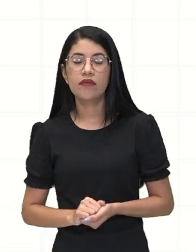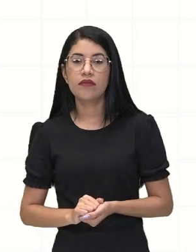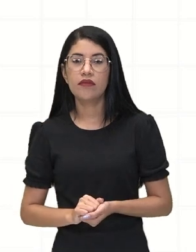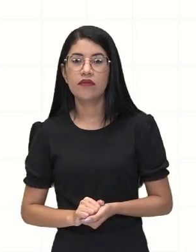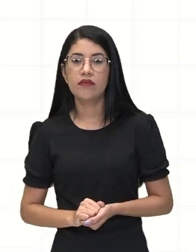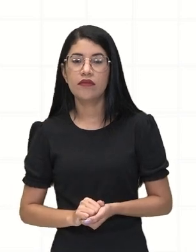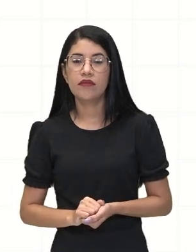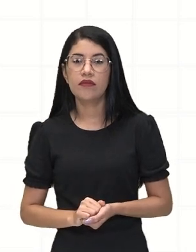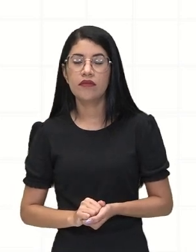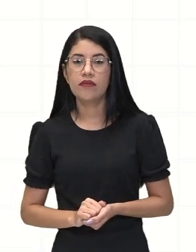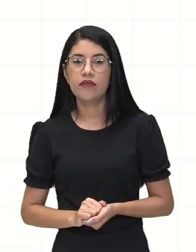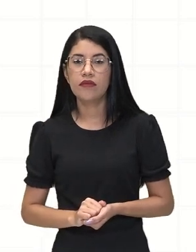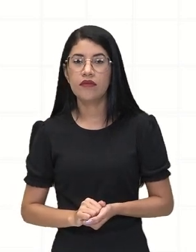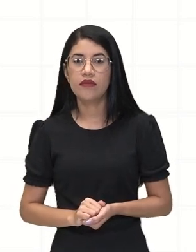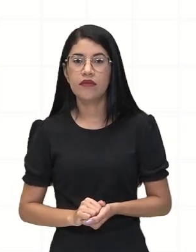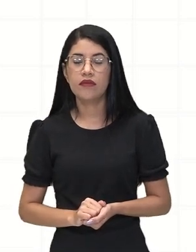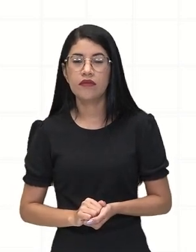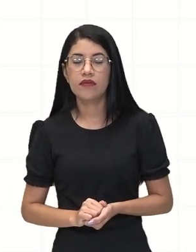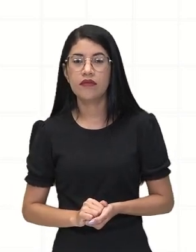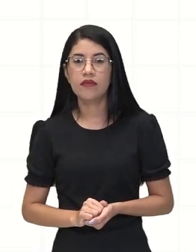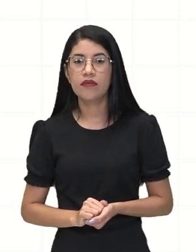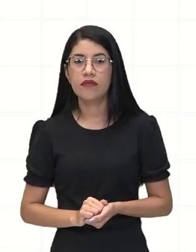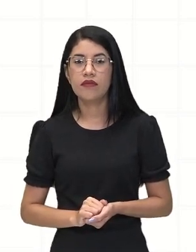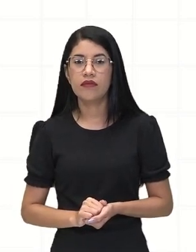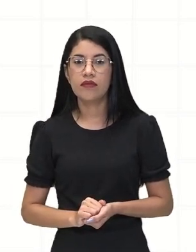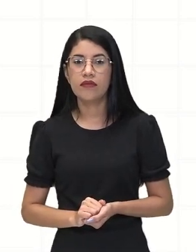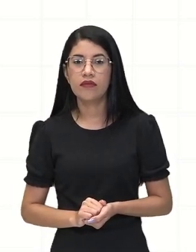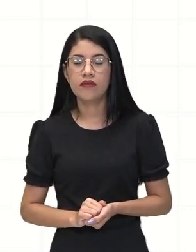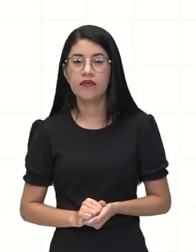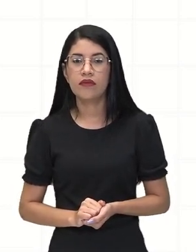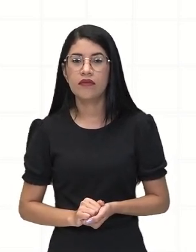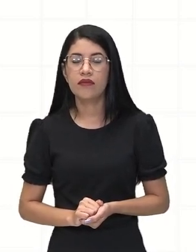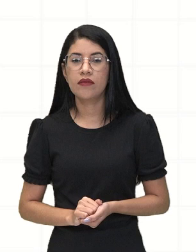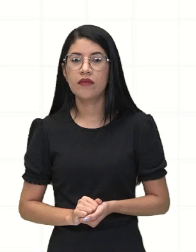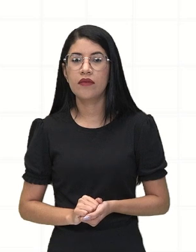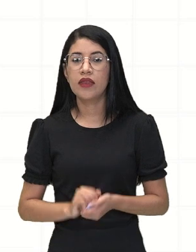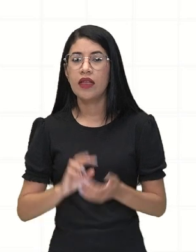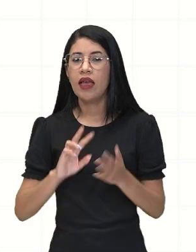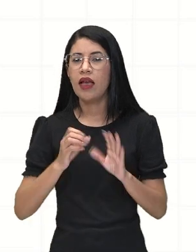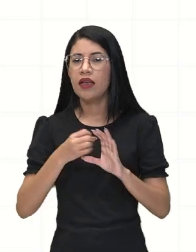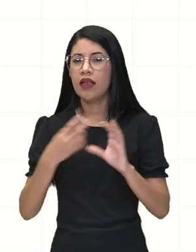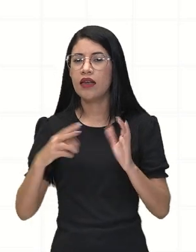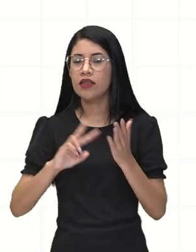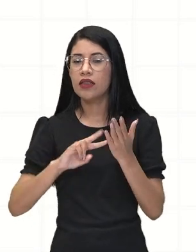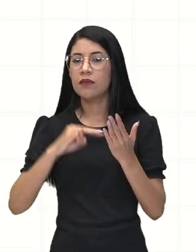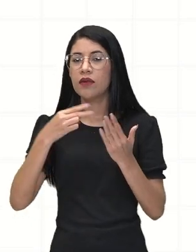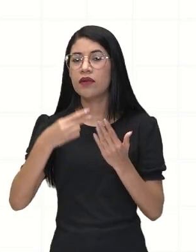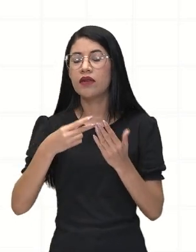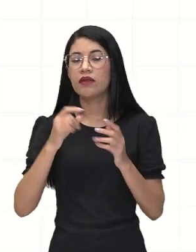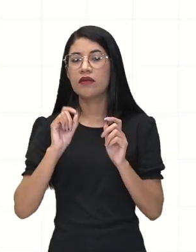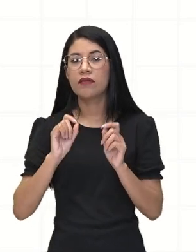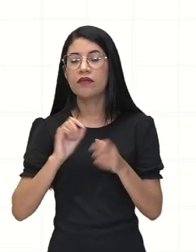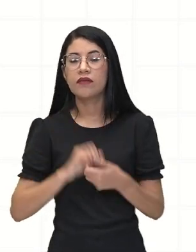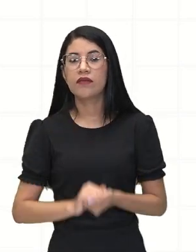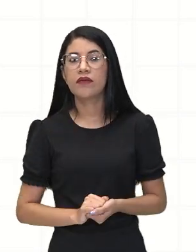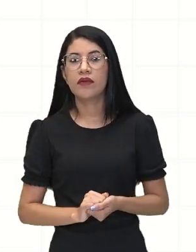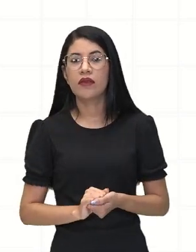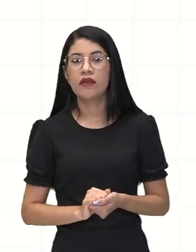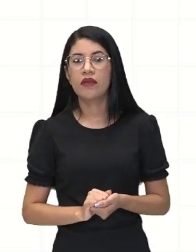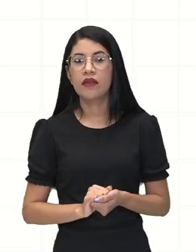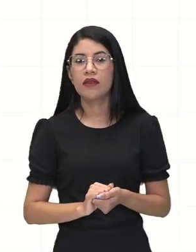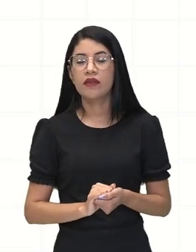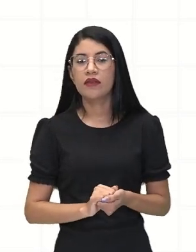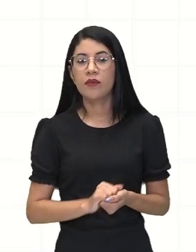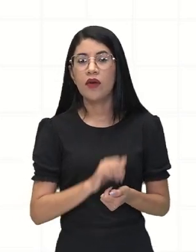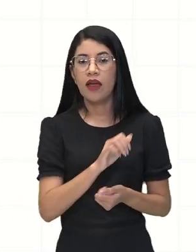Beleza? E aí, lembra lá das propriedades de potência? O que acontece quando eu tenho uma multiplicação de dois números ao